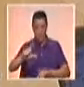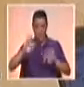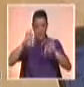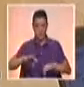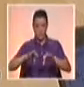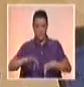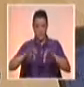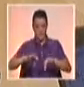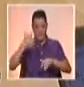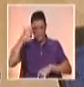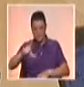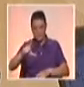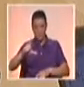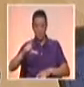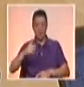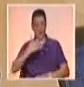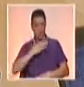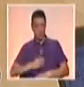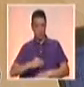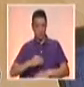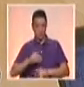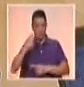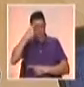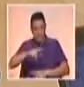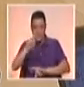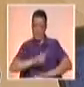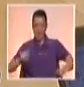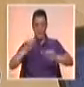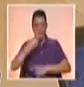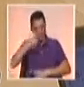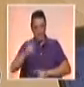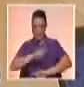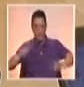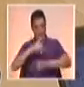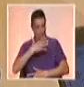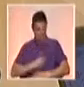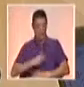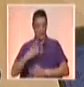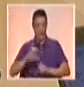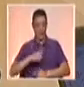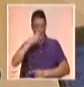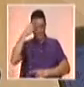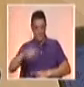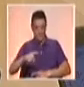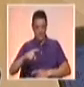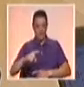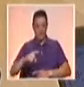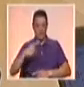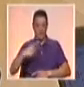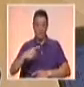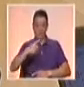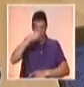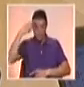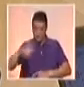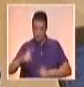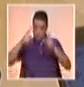a licenciatura. Uhum. Portanto, e gostou, nunca se arrependeu disso, sim, não é? Sim, neste momento não me arrependo, aliás, estou... Foi difícil tem começar? Sido, foi bastante difícil